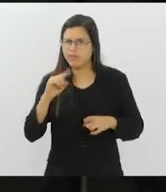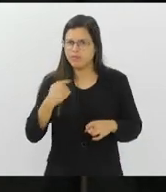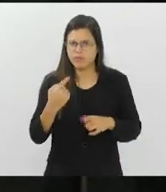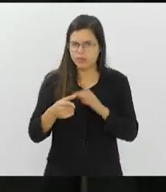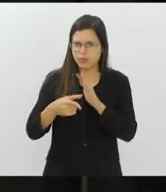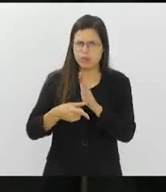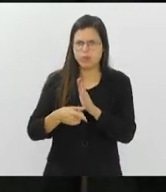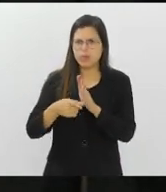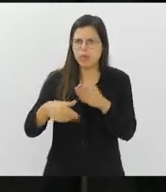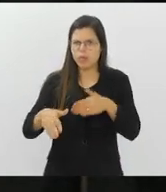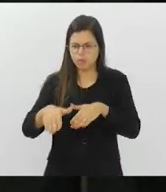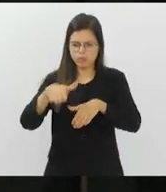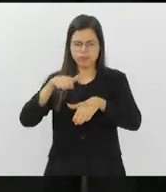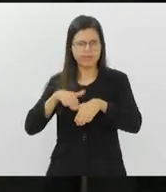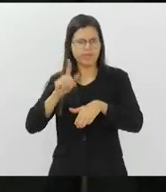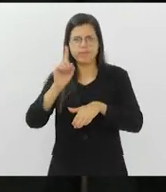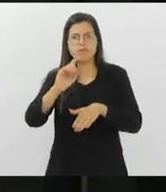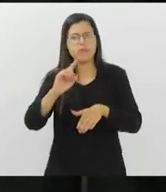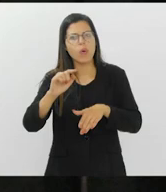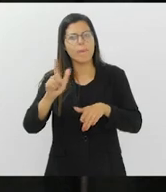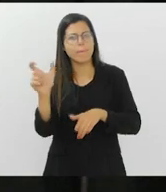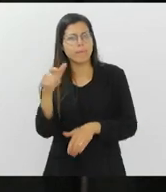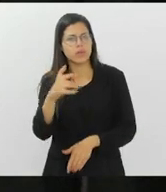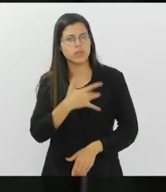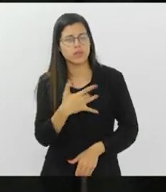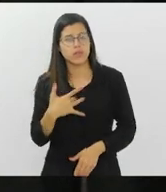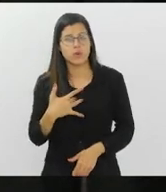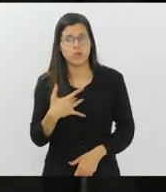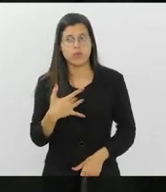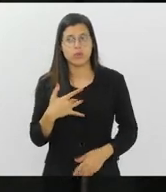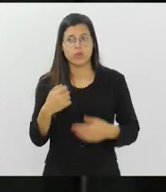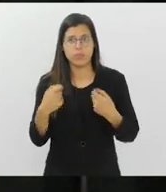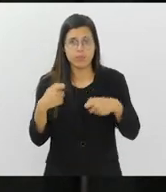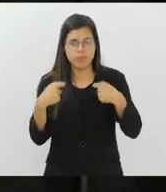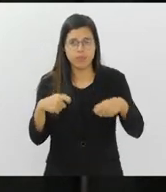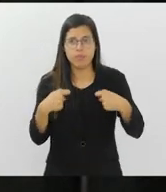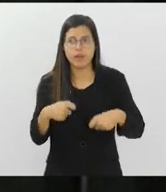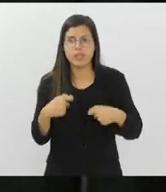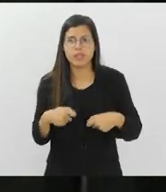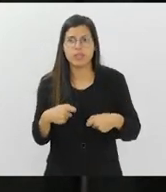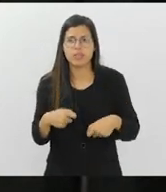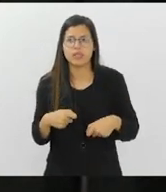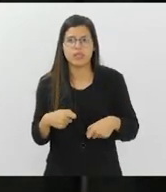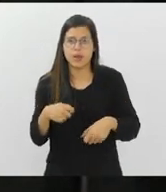Esses planos, eles vão ter que ter... Eles têm que ser parados.